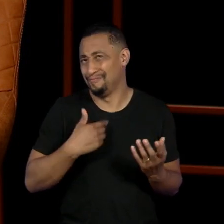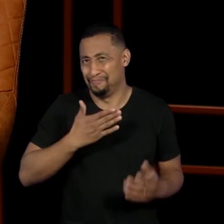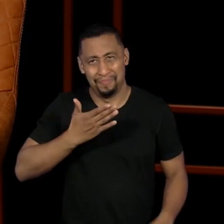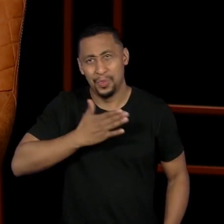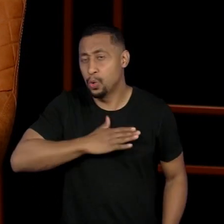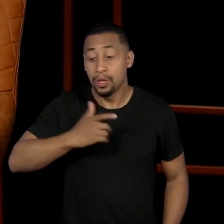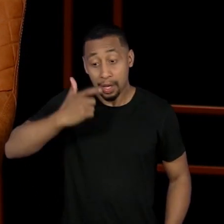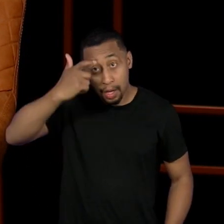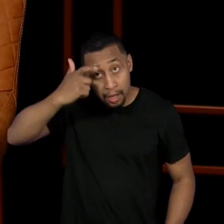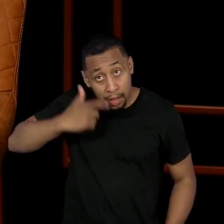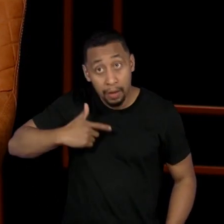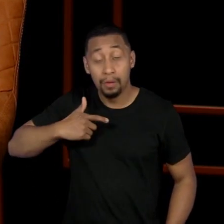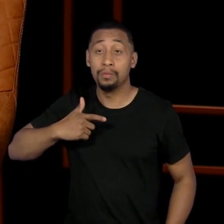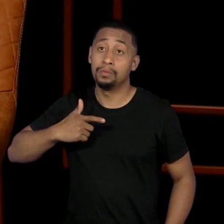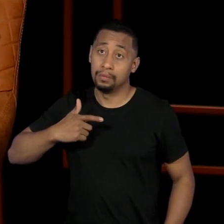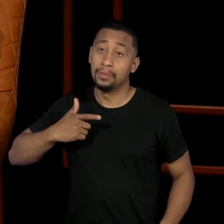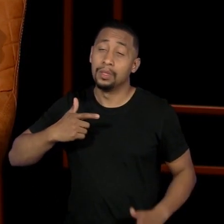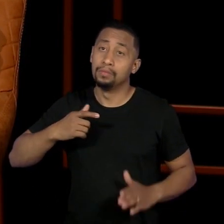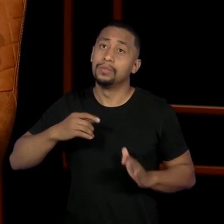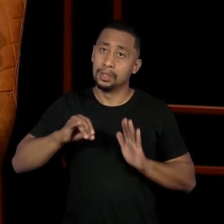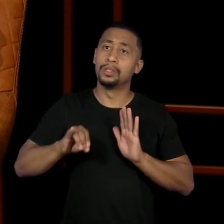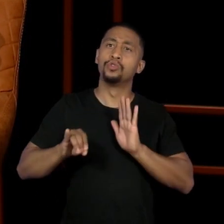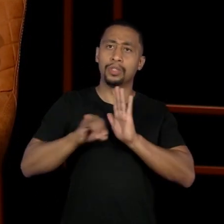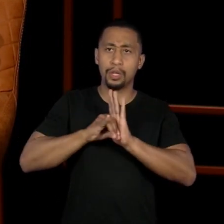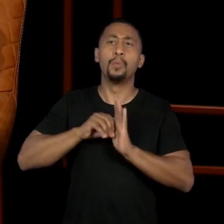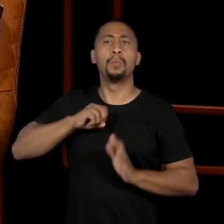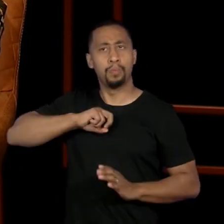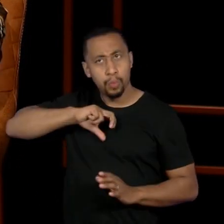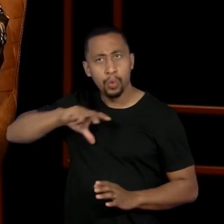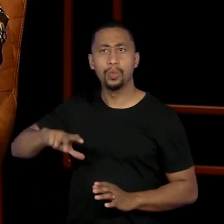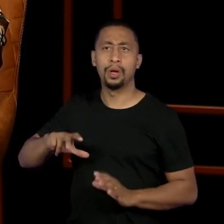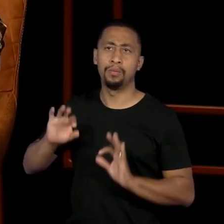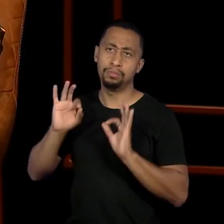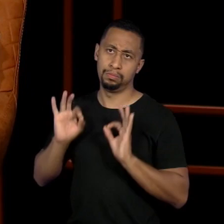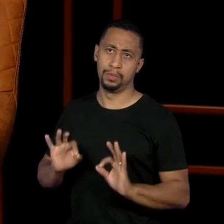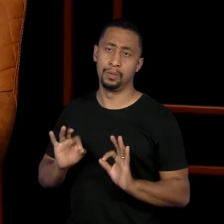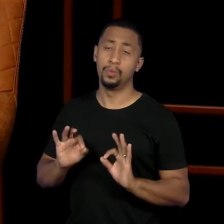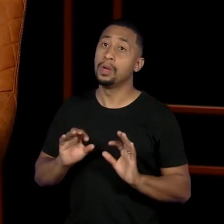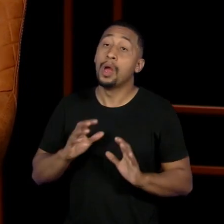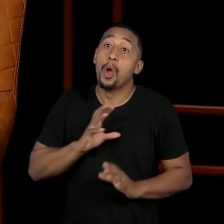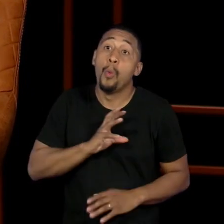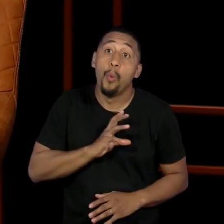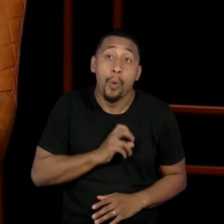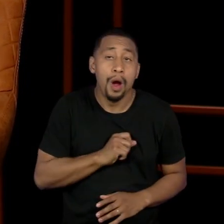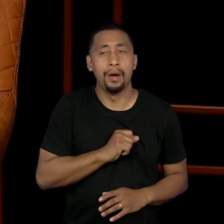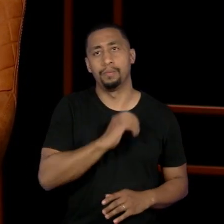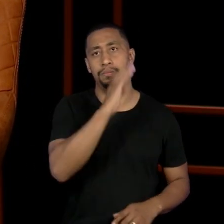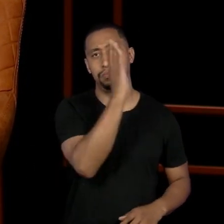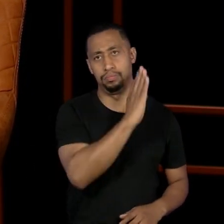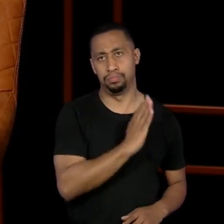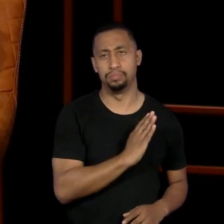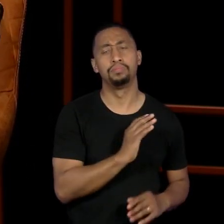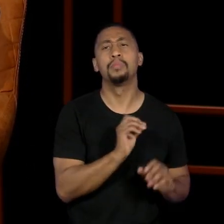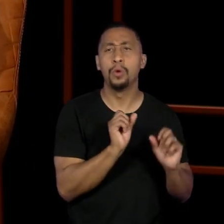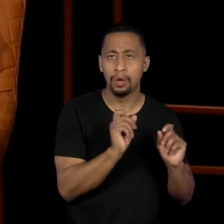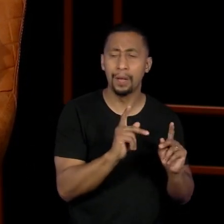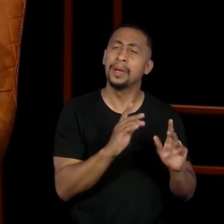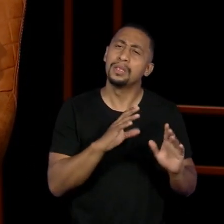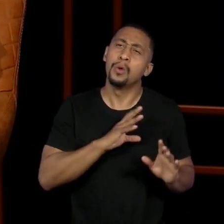sou portuguesa, que adora o Brasil, mas também adoro a música que se faz em Inglaterra. Também adoro.